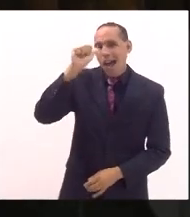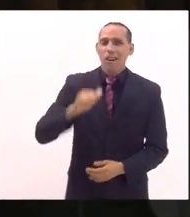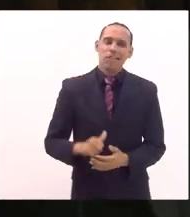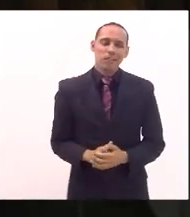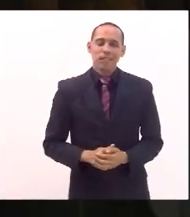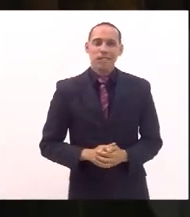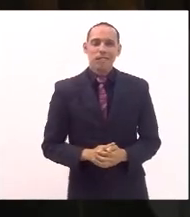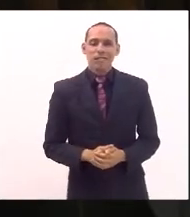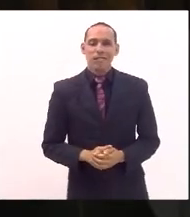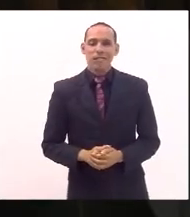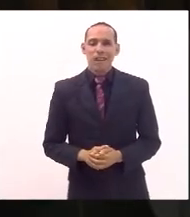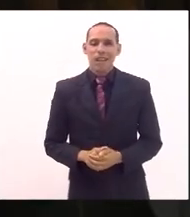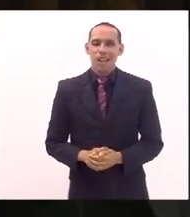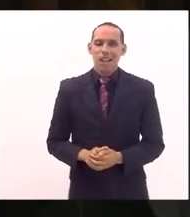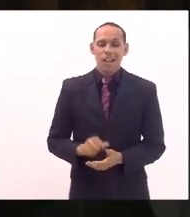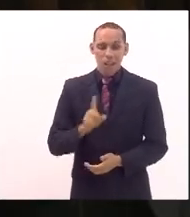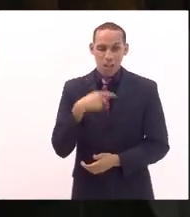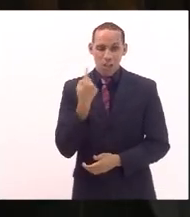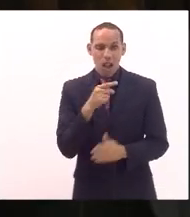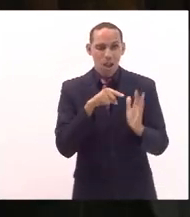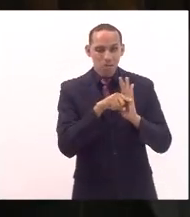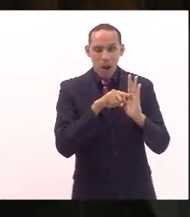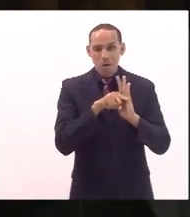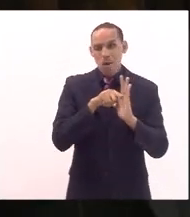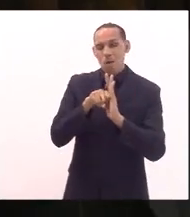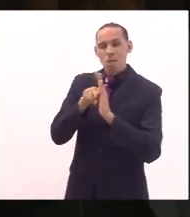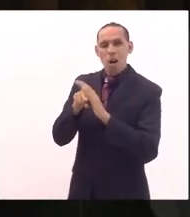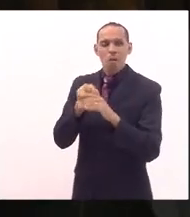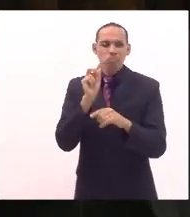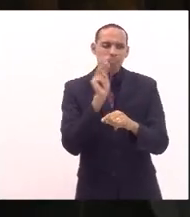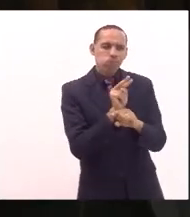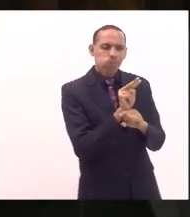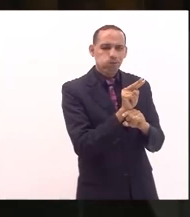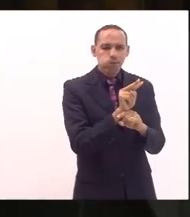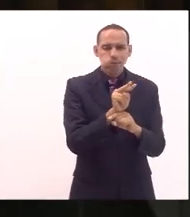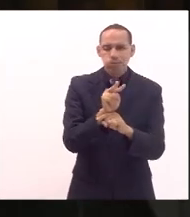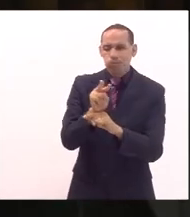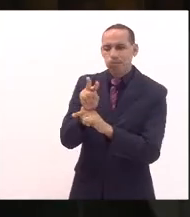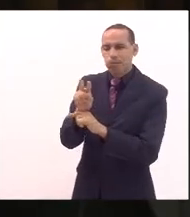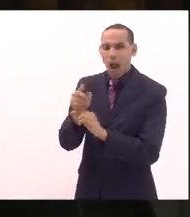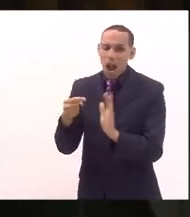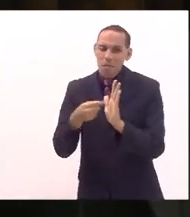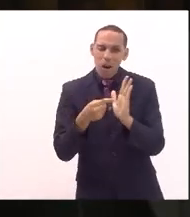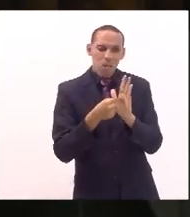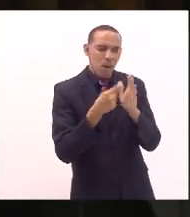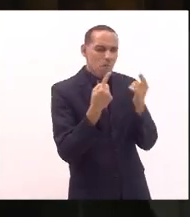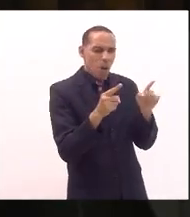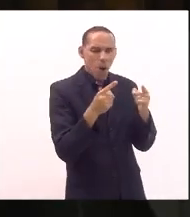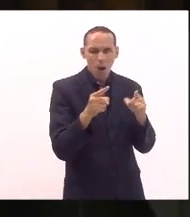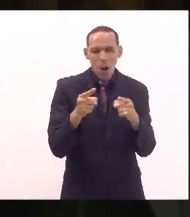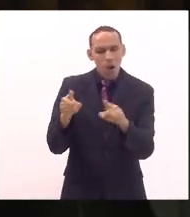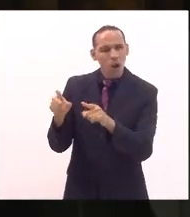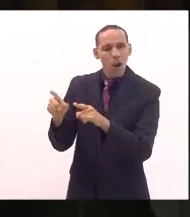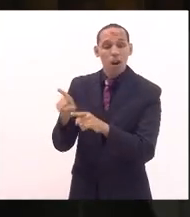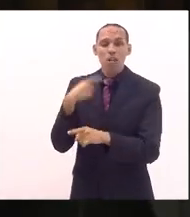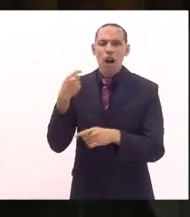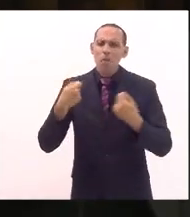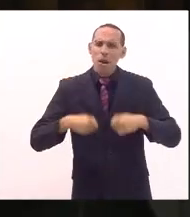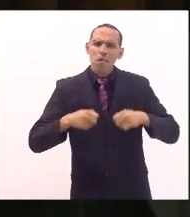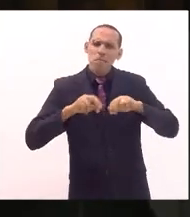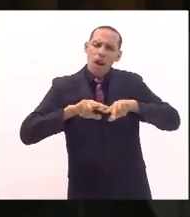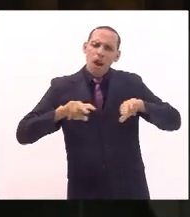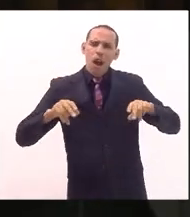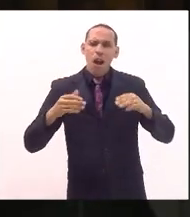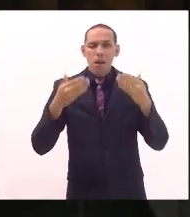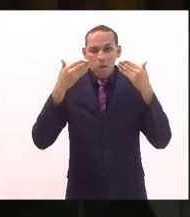em virtude das nossas fiscalizações das nossas denúncias das nossas demandas